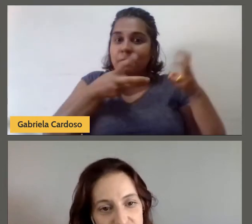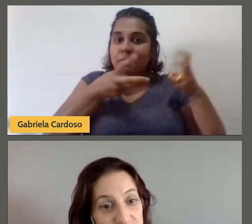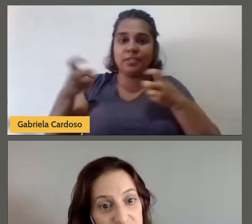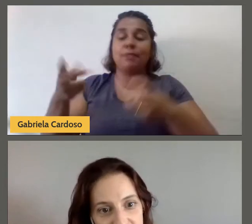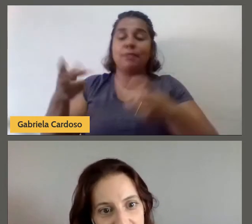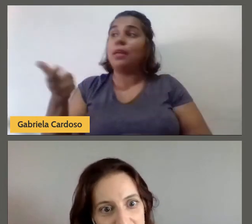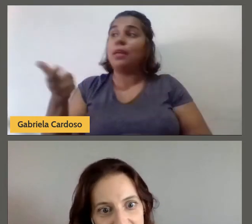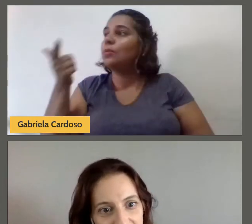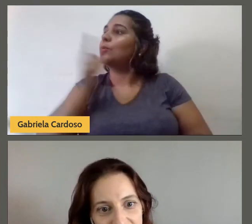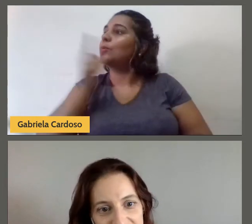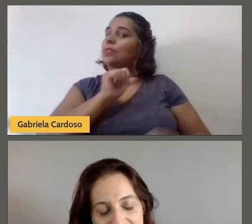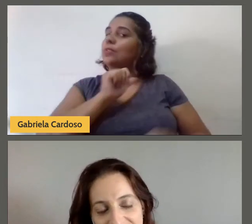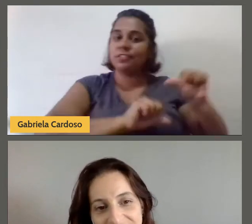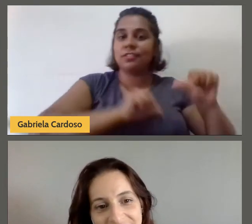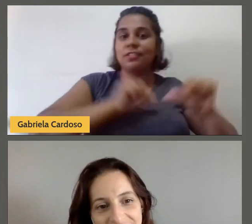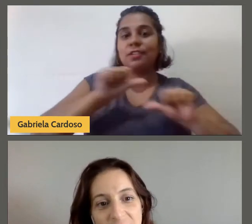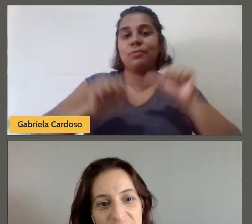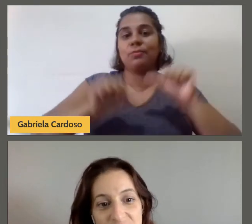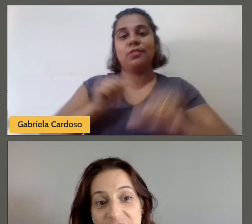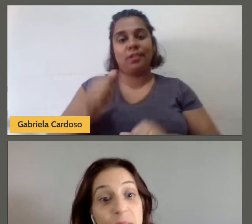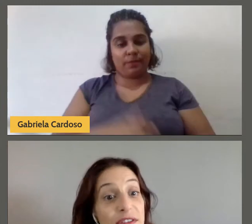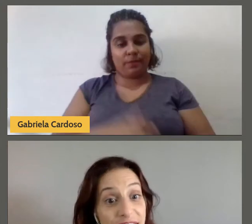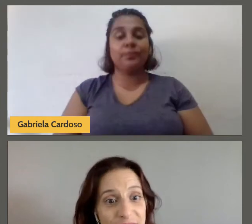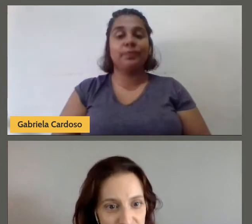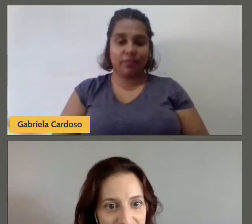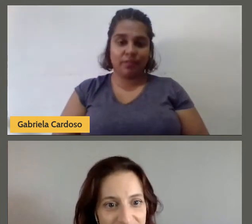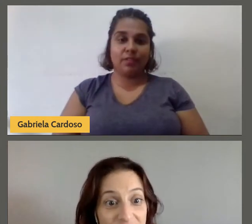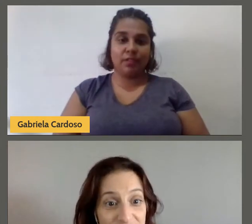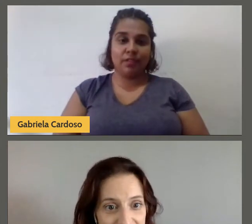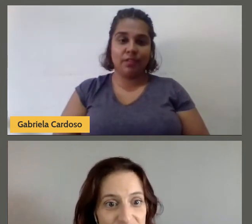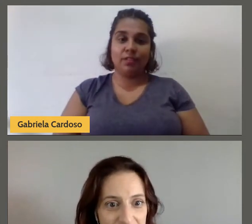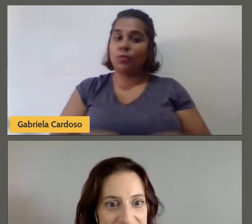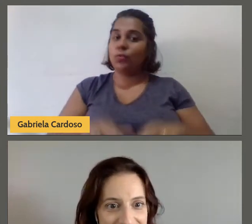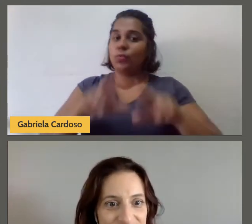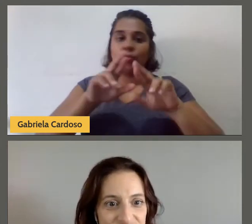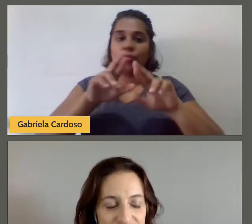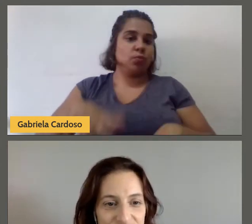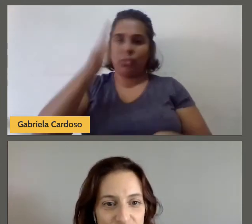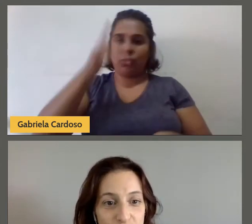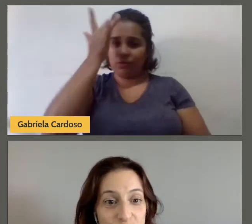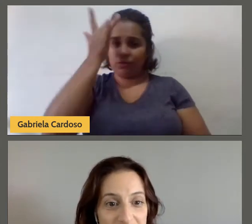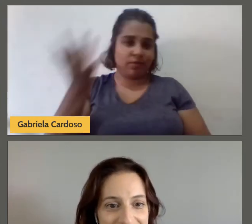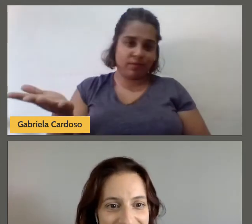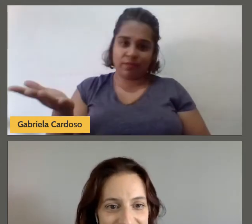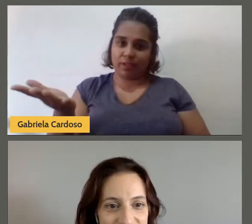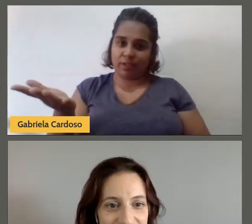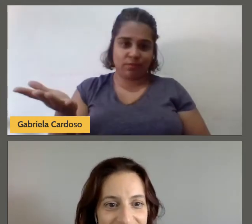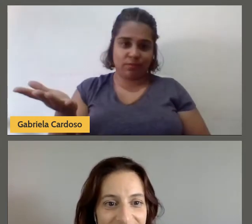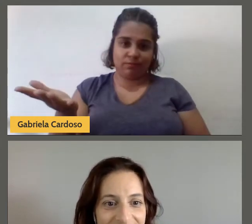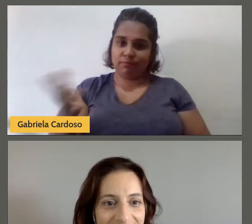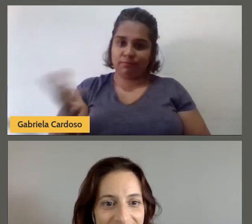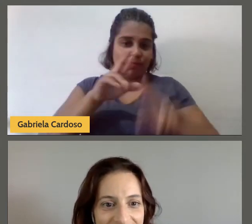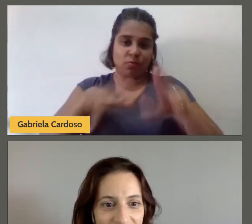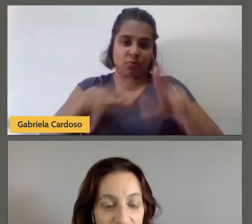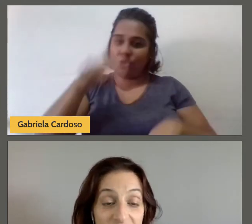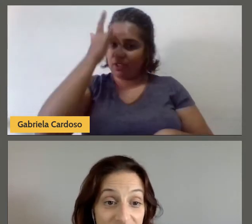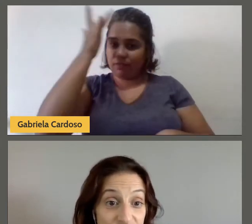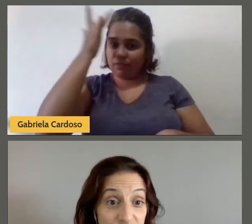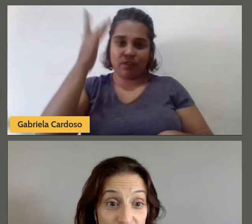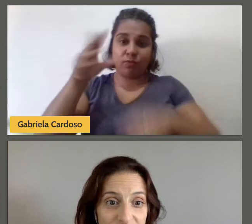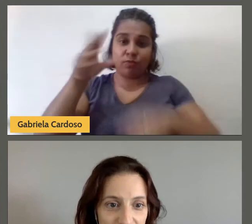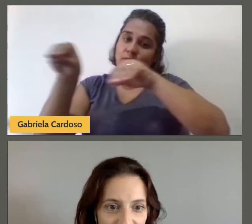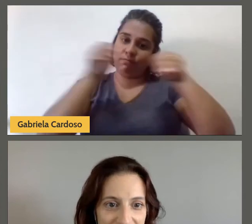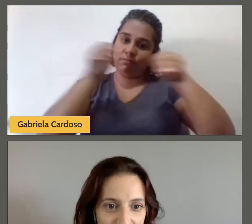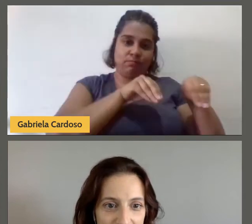monte de coisa para o seu repertório. Então, não é fácil, né, não é fácil ser imigrante, eu acho que todo imigrante é um